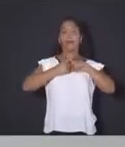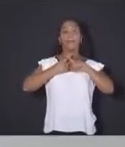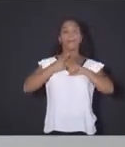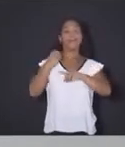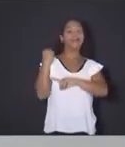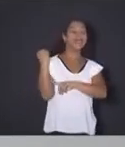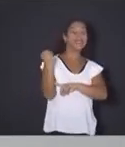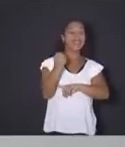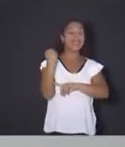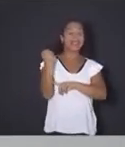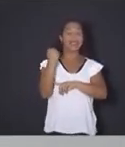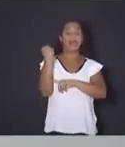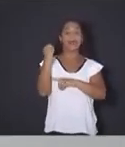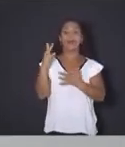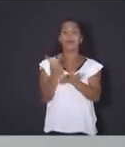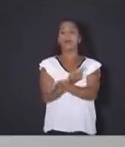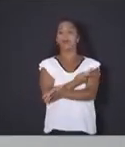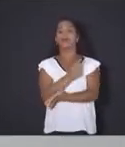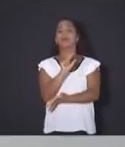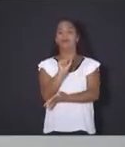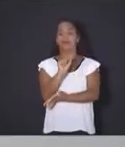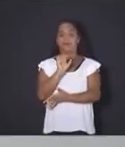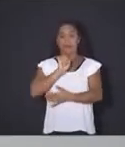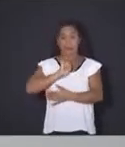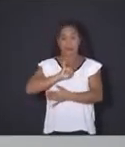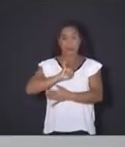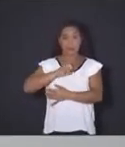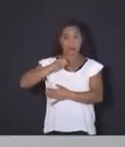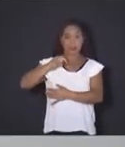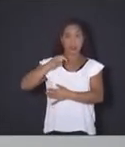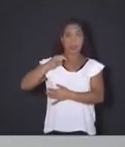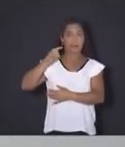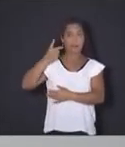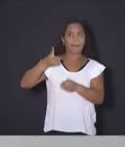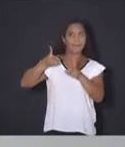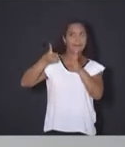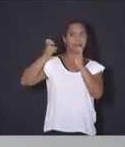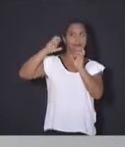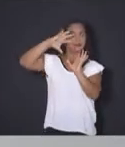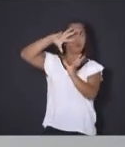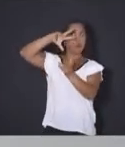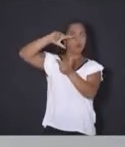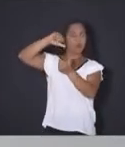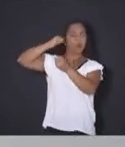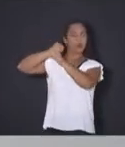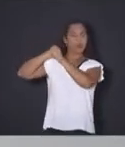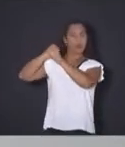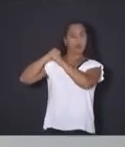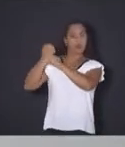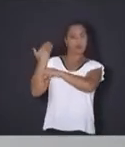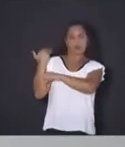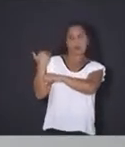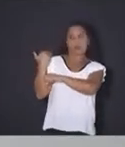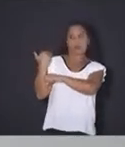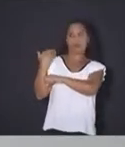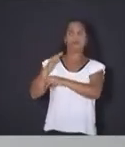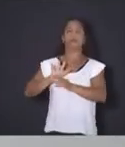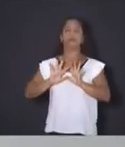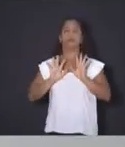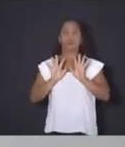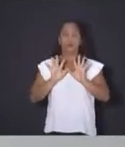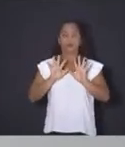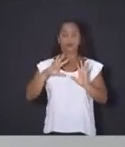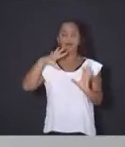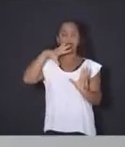falsificação ocorre se nós olharmos para os últimos anos no mundo o mundo viveu